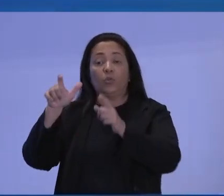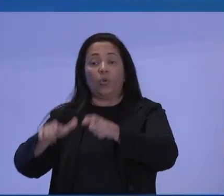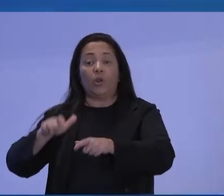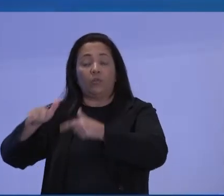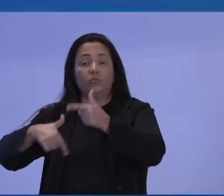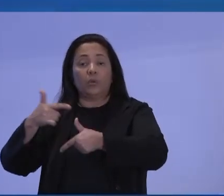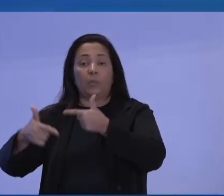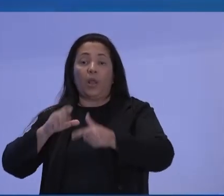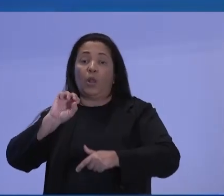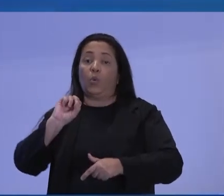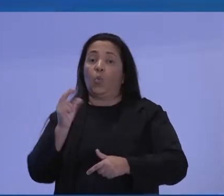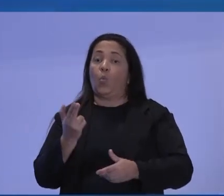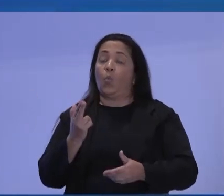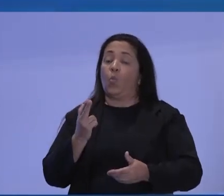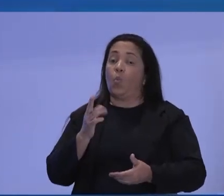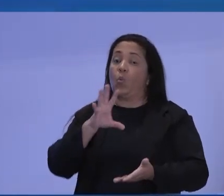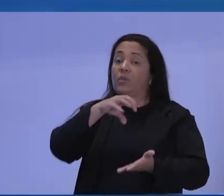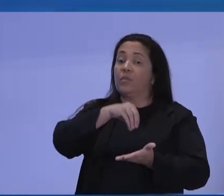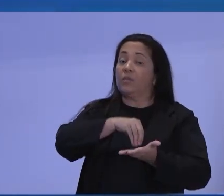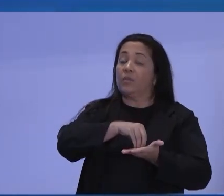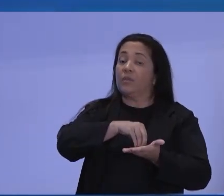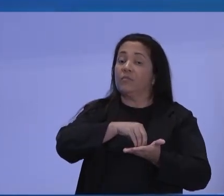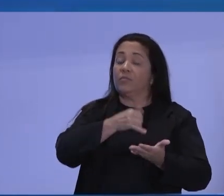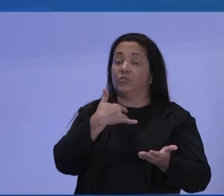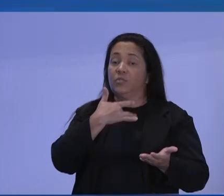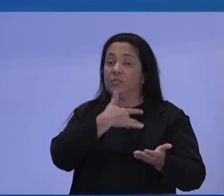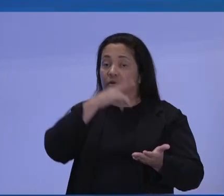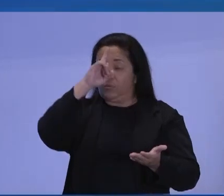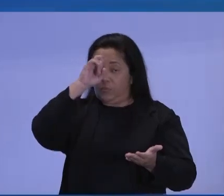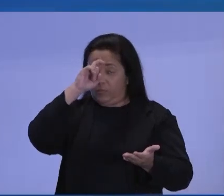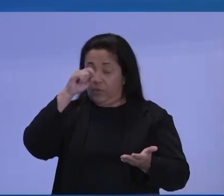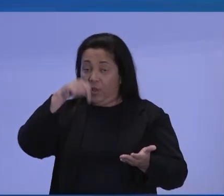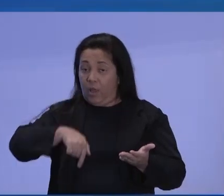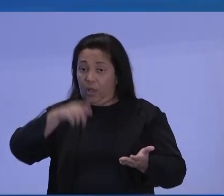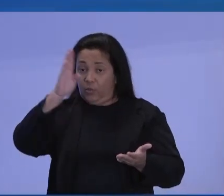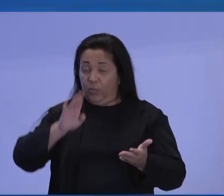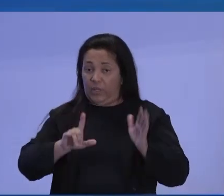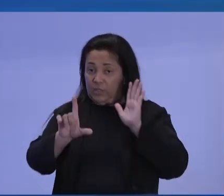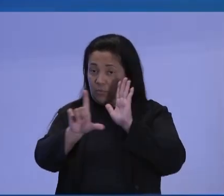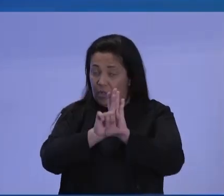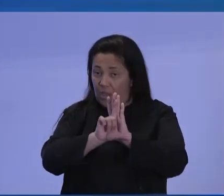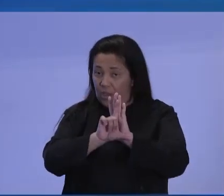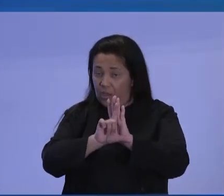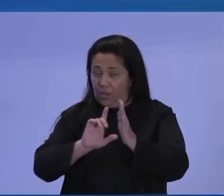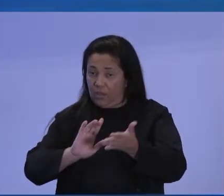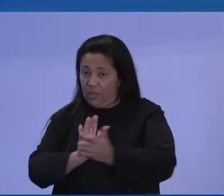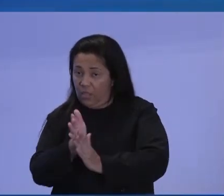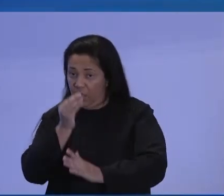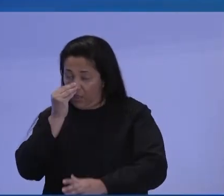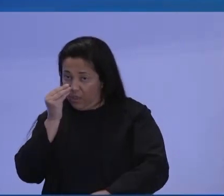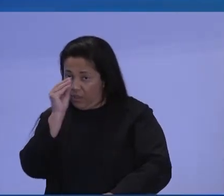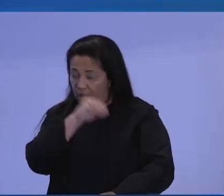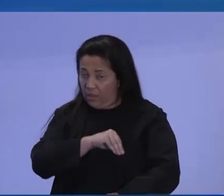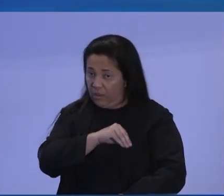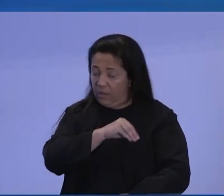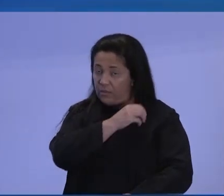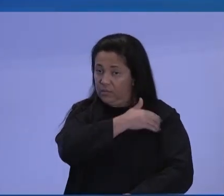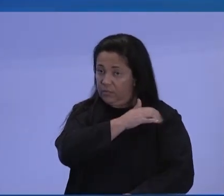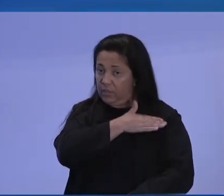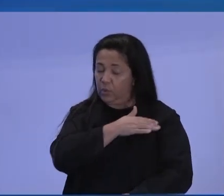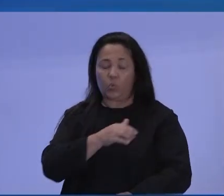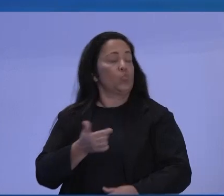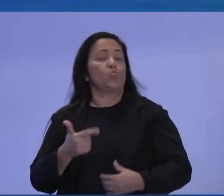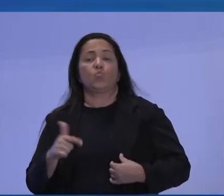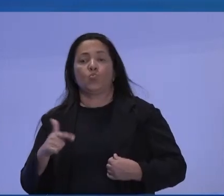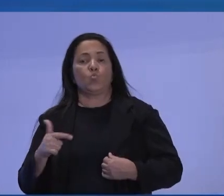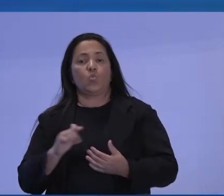saúde. O Brasil não possui leis discriminatórias contra as pessoas acometidas pela hanseníase e seus